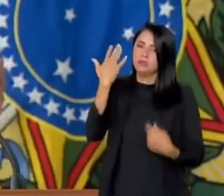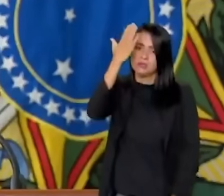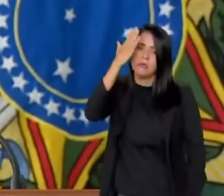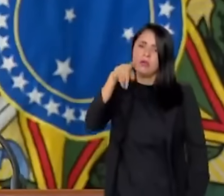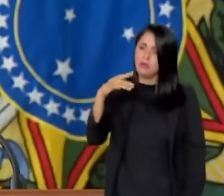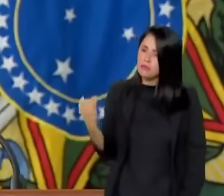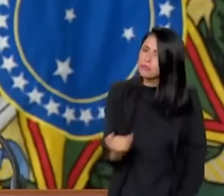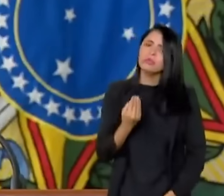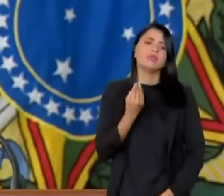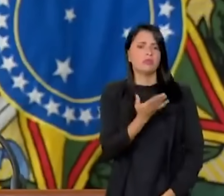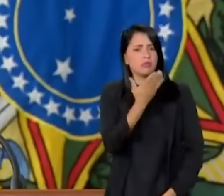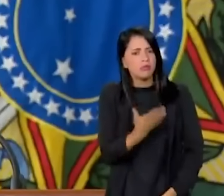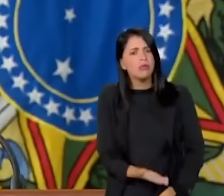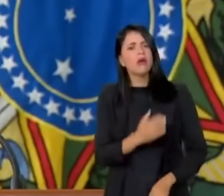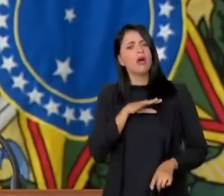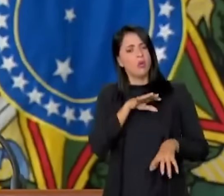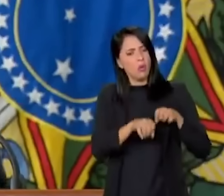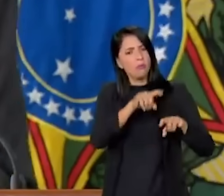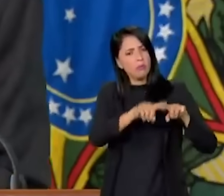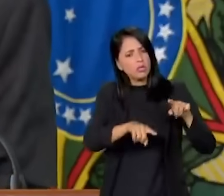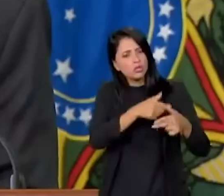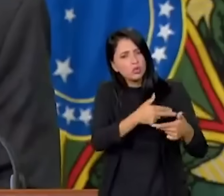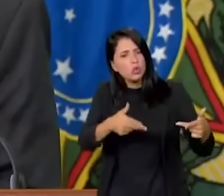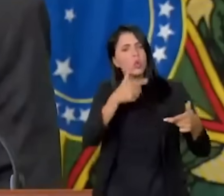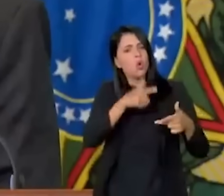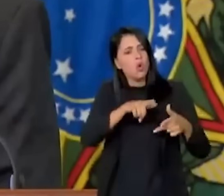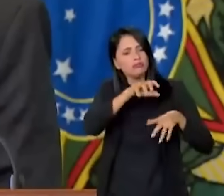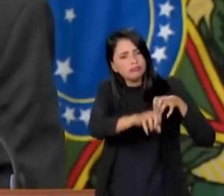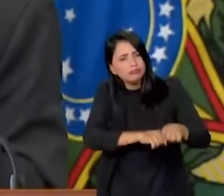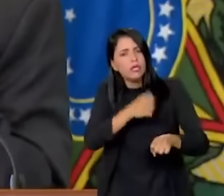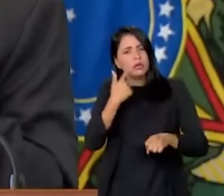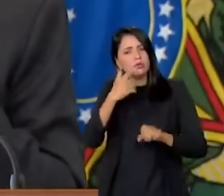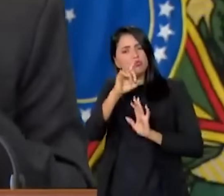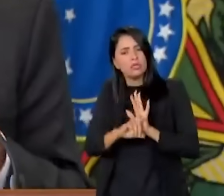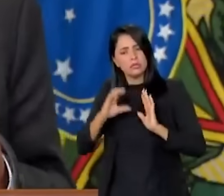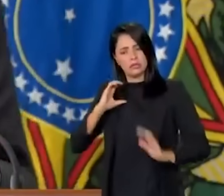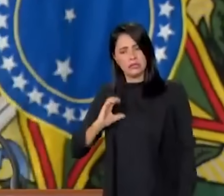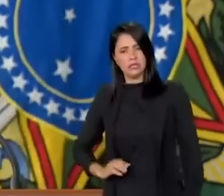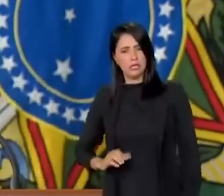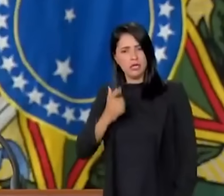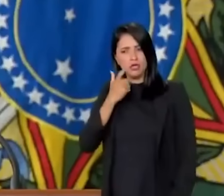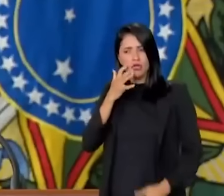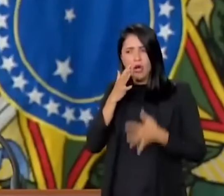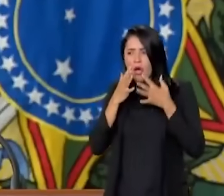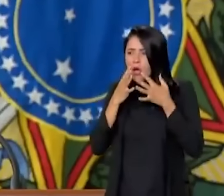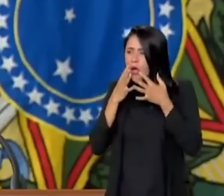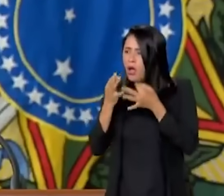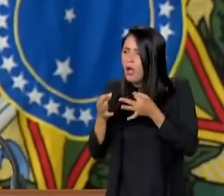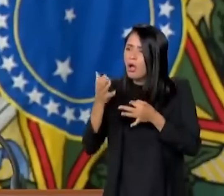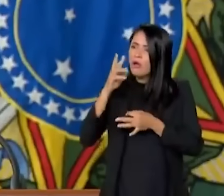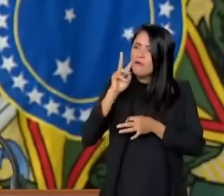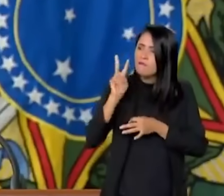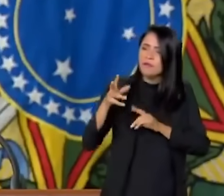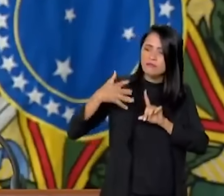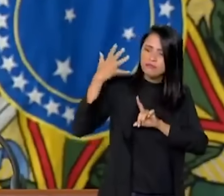a eles o direito de cidadania. Só o fato de ouvir os discursos de vocês, só o fato, Aline,